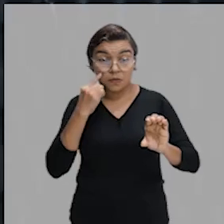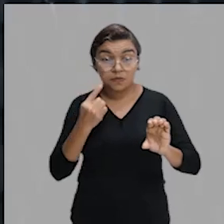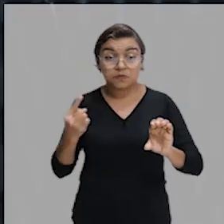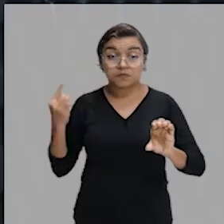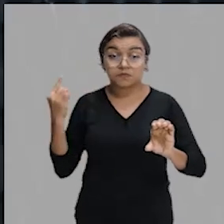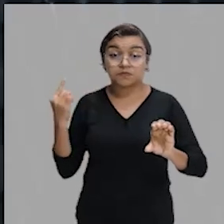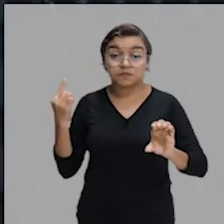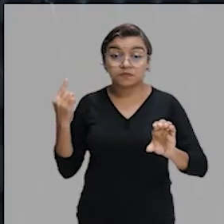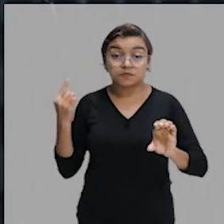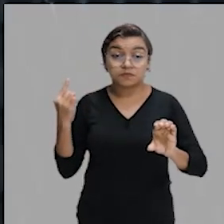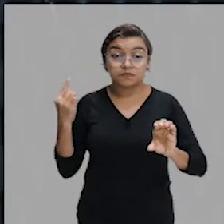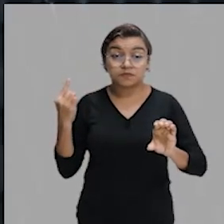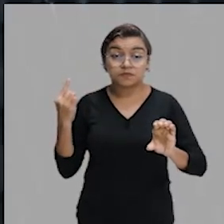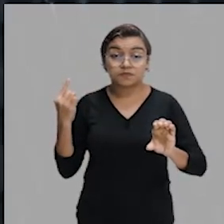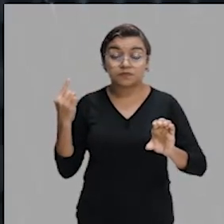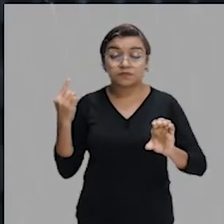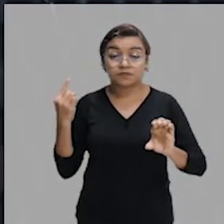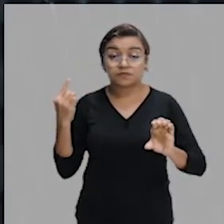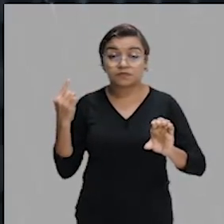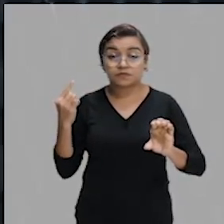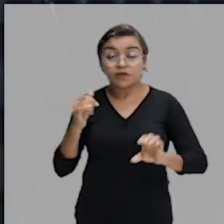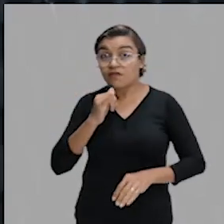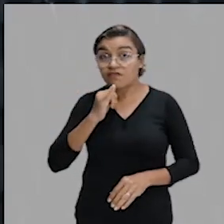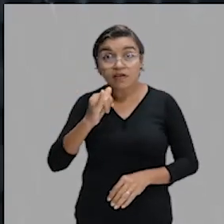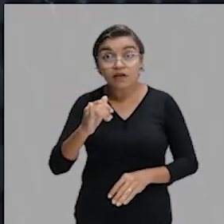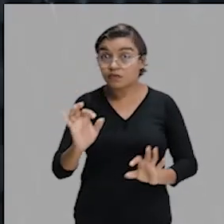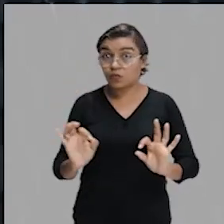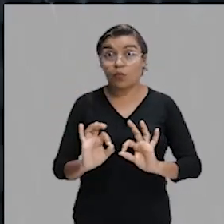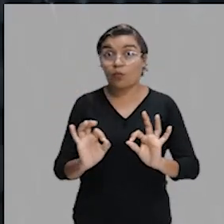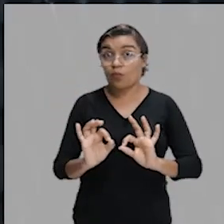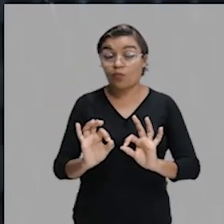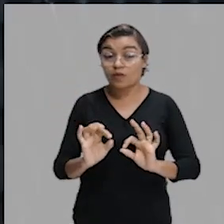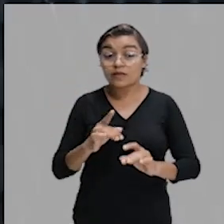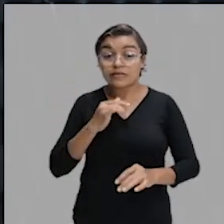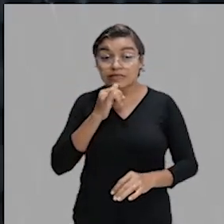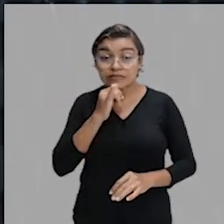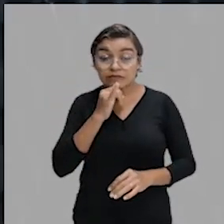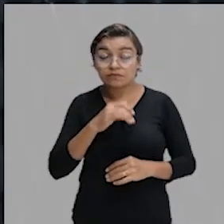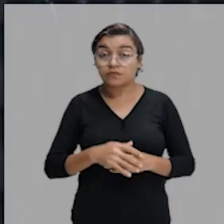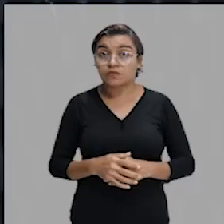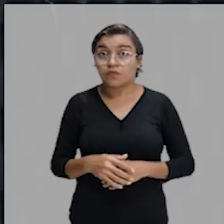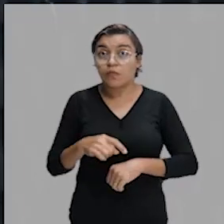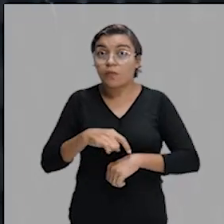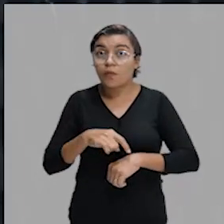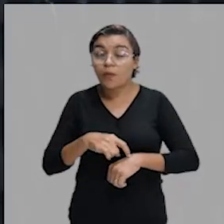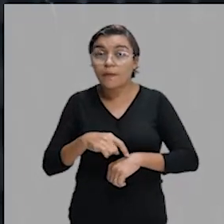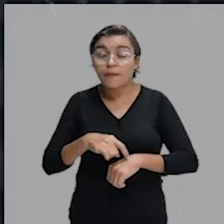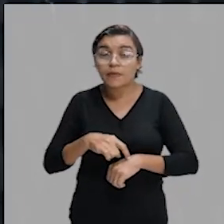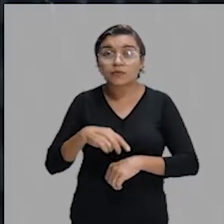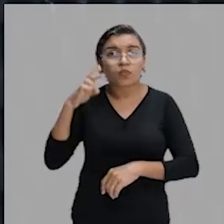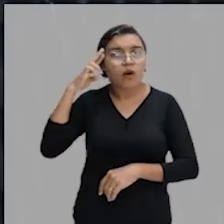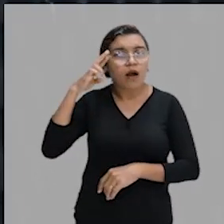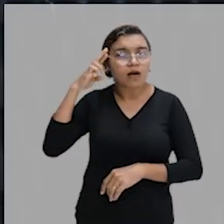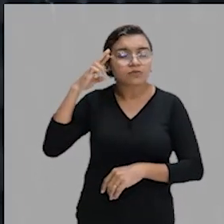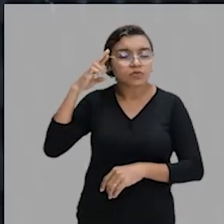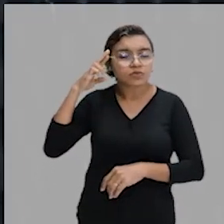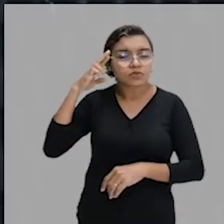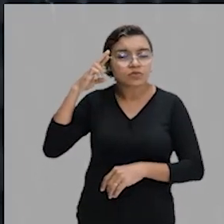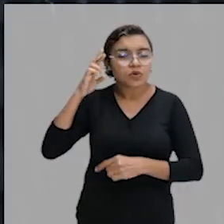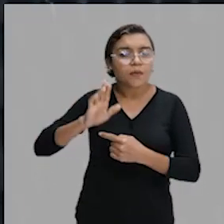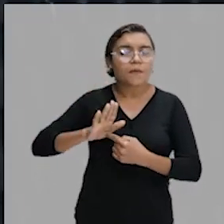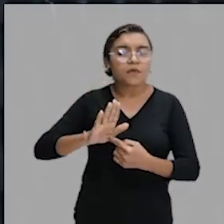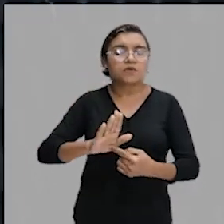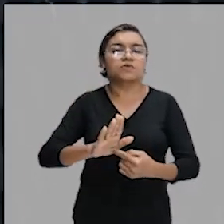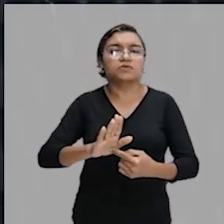moralmente incorreto é legal. Ele não está dizendo isso também, tá? Quando você pega o raciocínio que foi desenvolvido aqui, ele não está falando